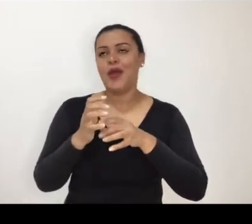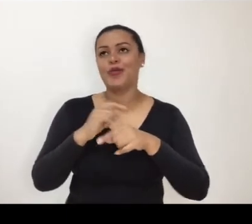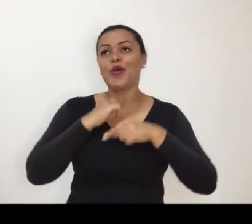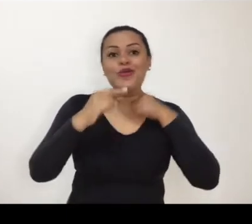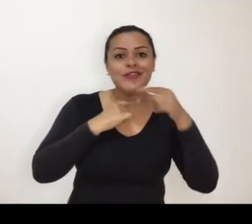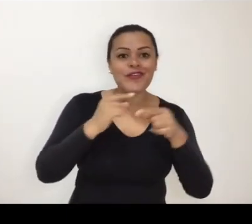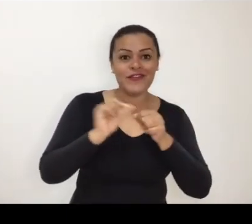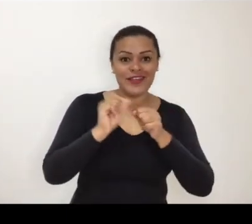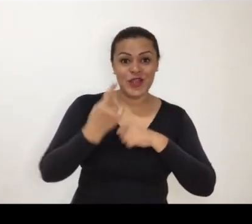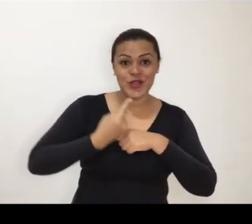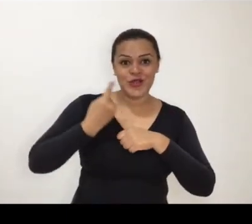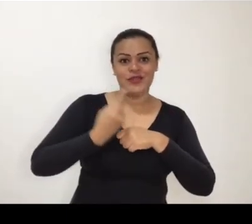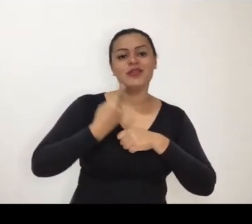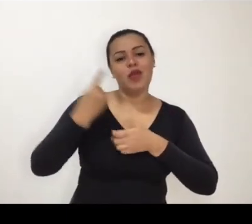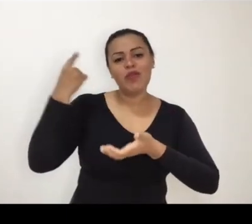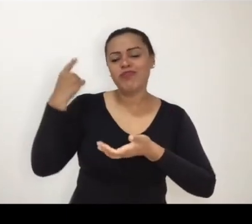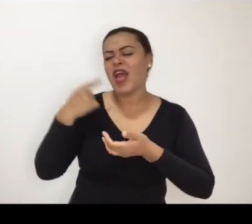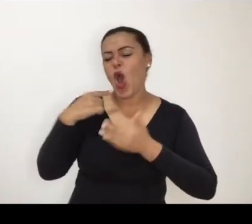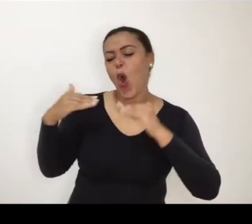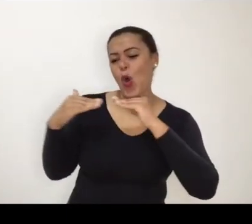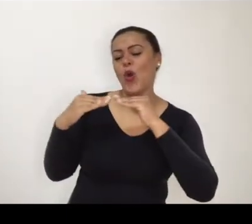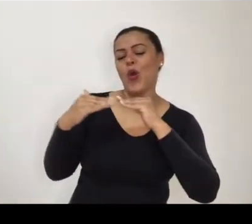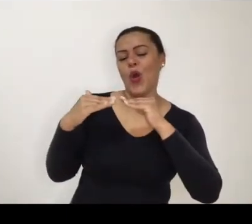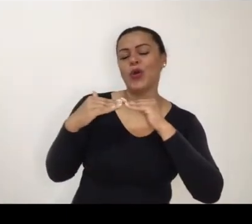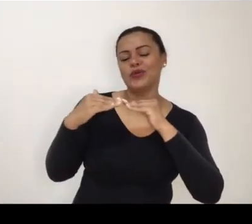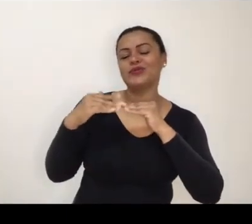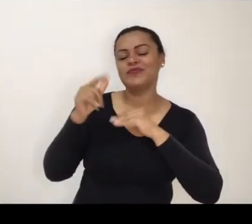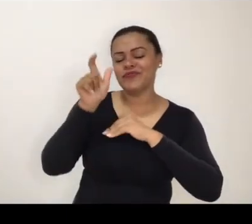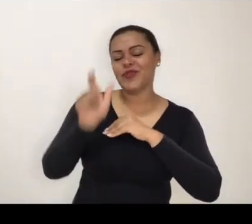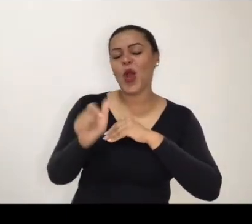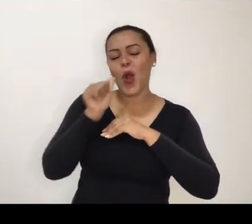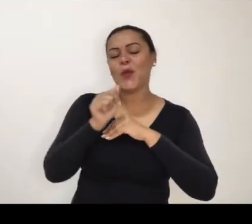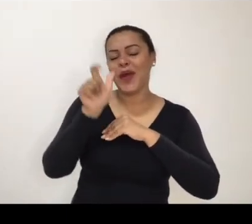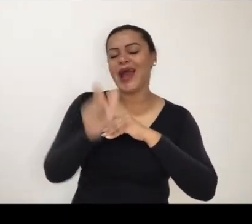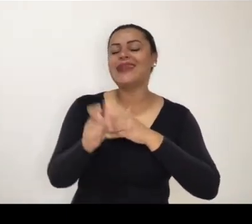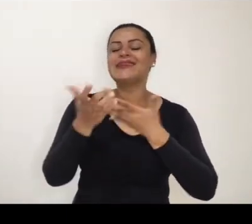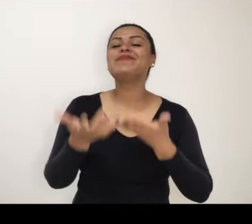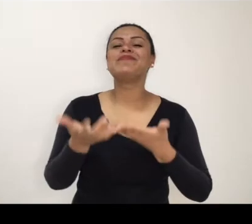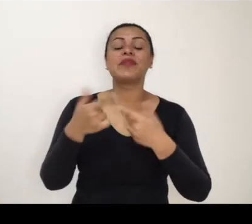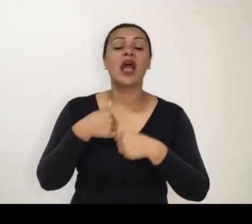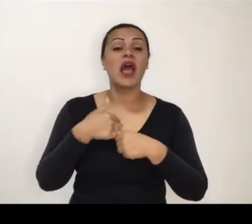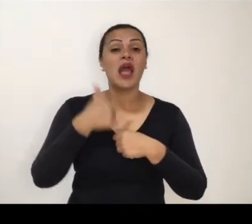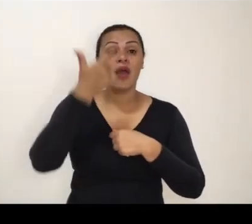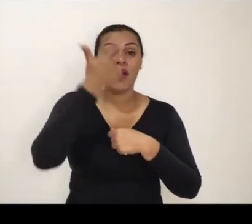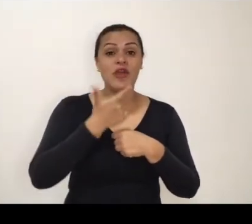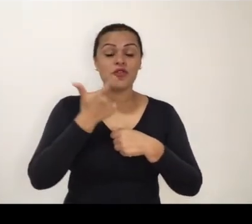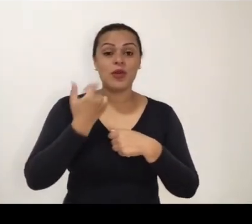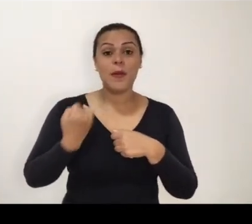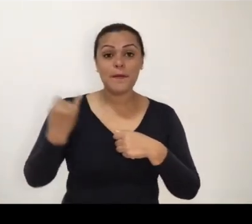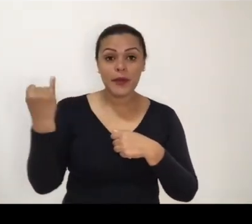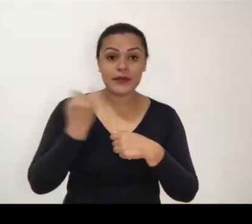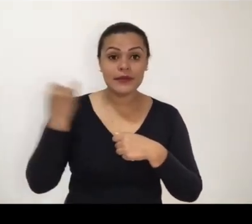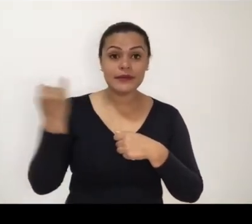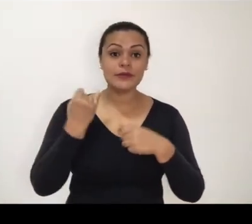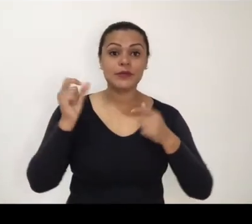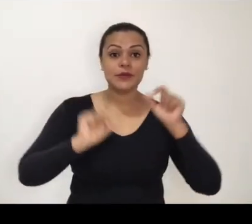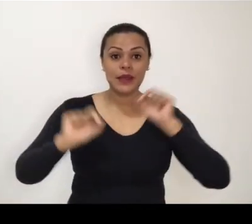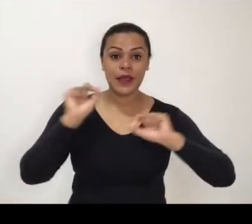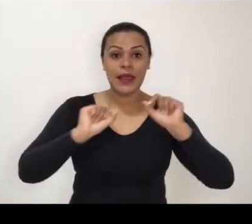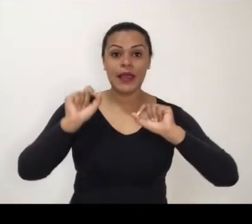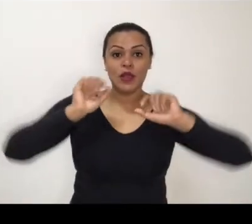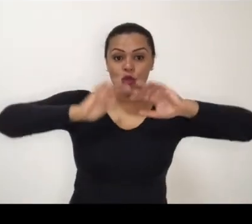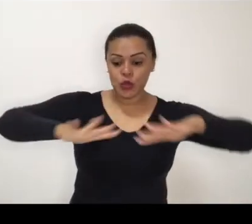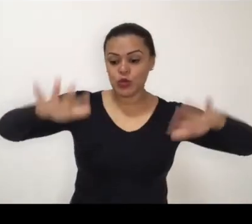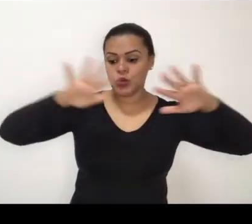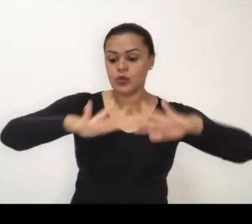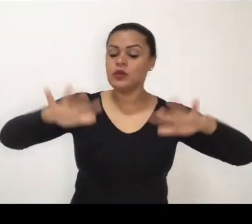né? Compactuo muito com esse pensamento. Tem uma grande importância para mim passar por todos esses lugares e